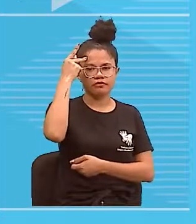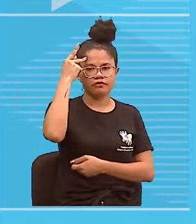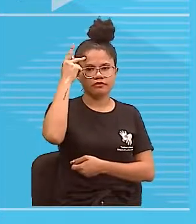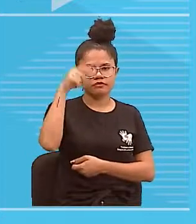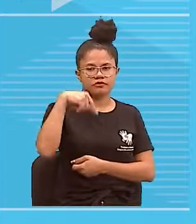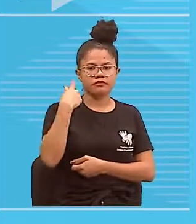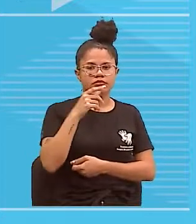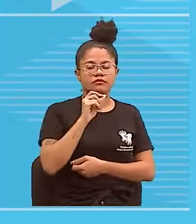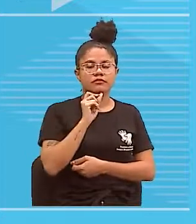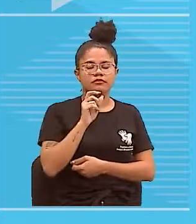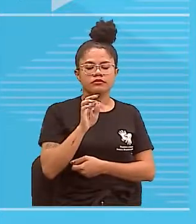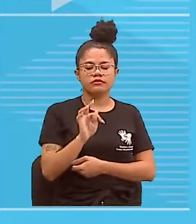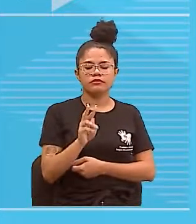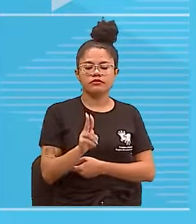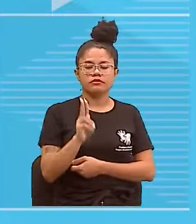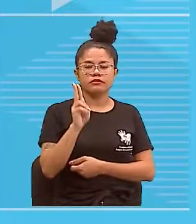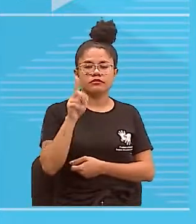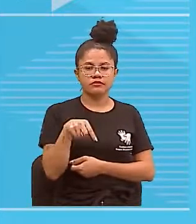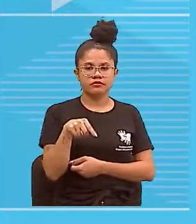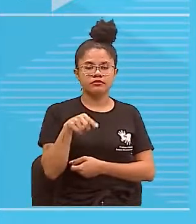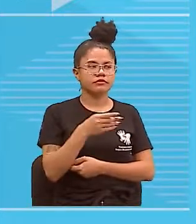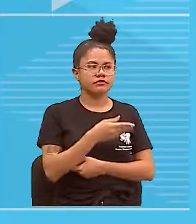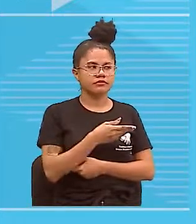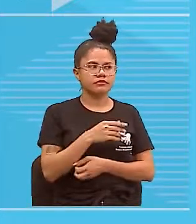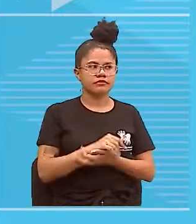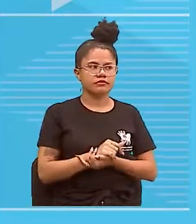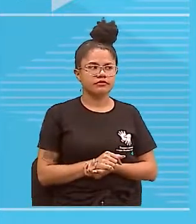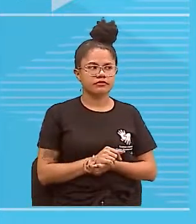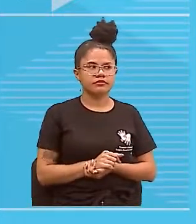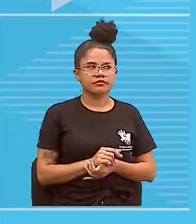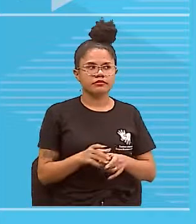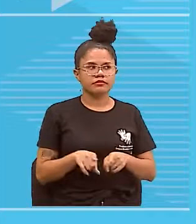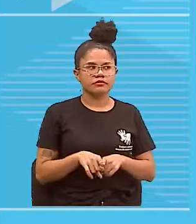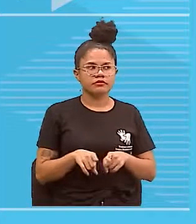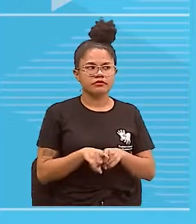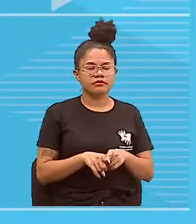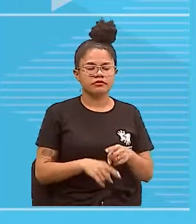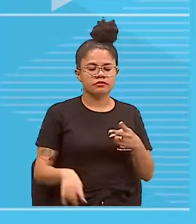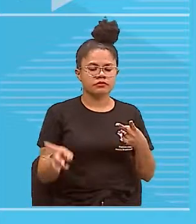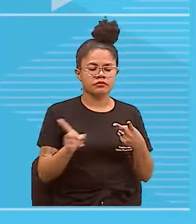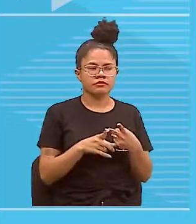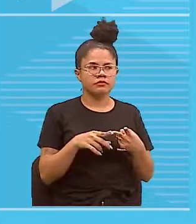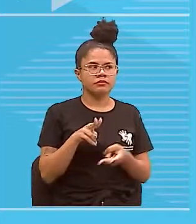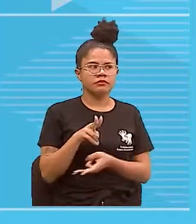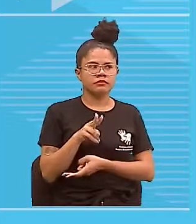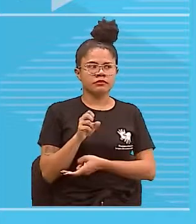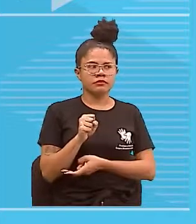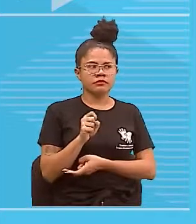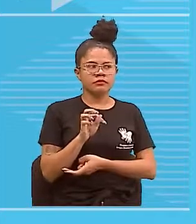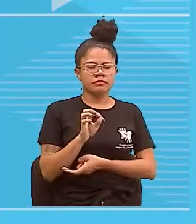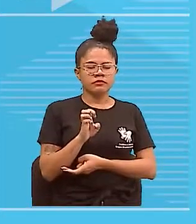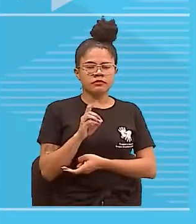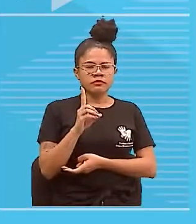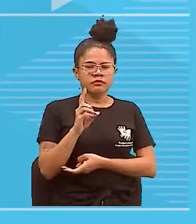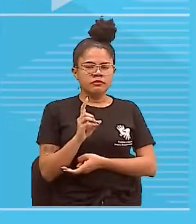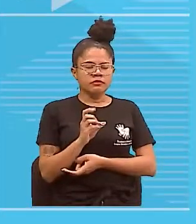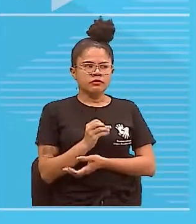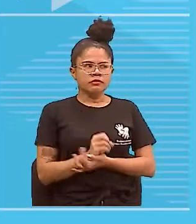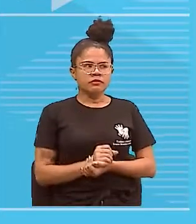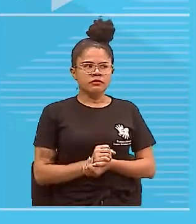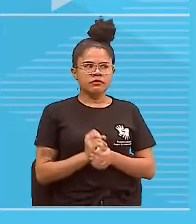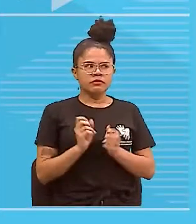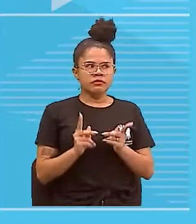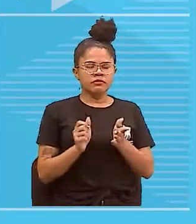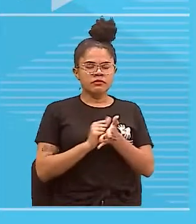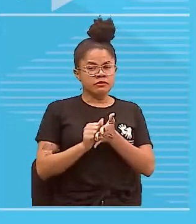e voltei imperativo para a segunda pessoa o cê tá vendo que o pronome ficou aqui eu risquei só a terceira pessoa